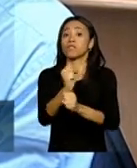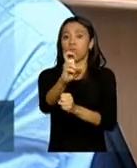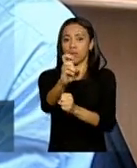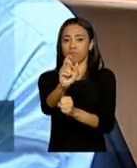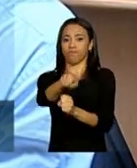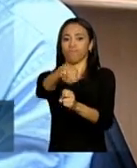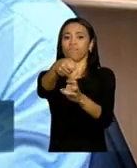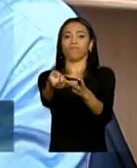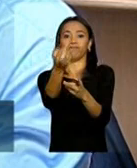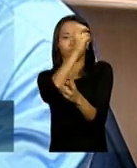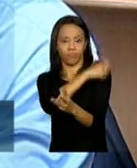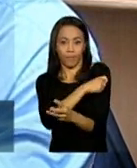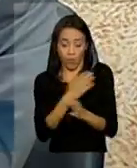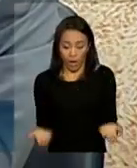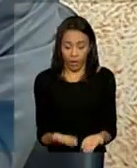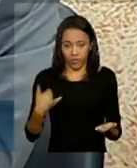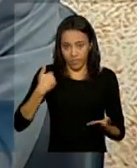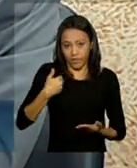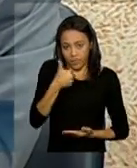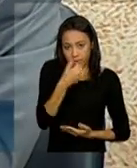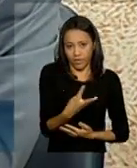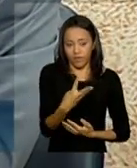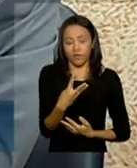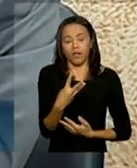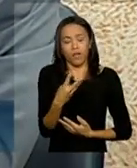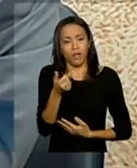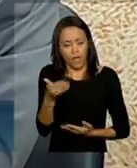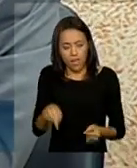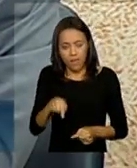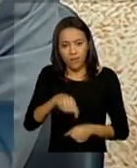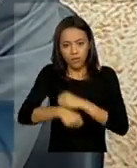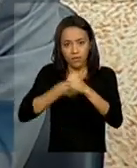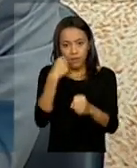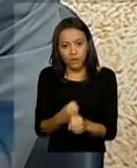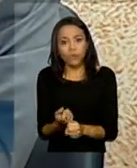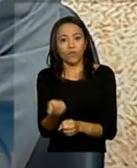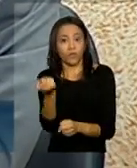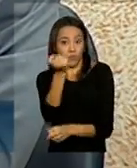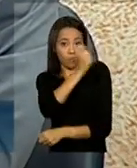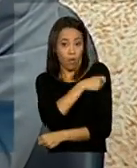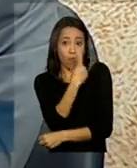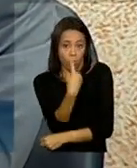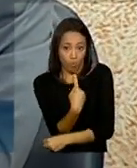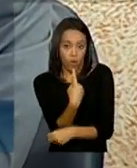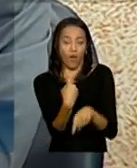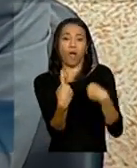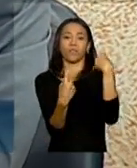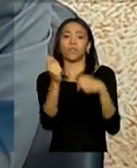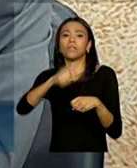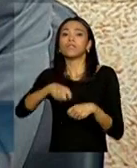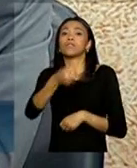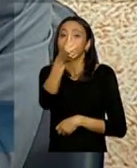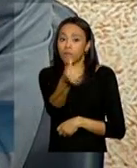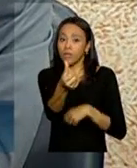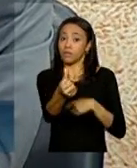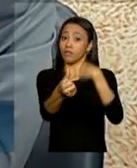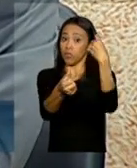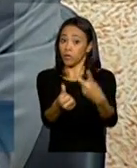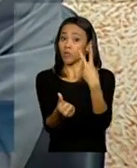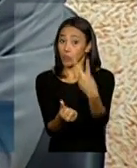então por exemplo a menina que tiver 13 anos agora ela vai tomar esse ano uma dose depois repete 6 meses